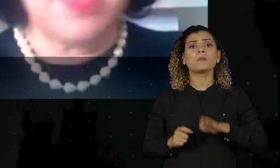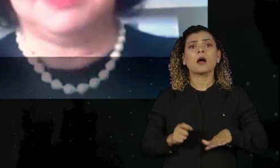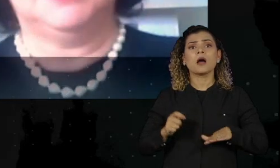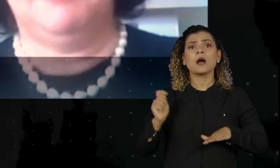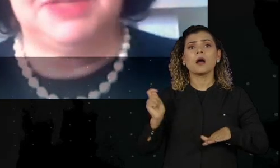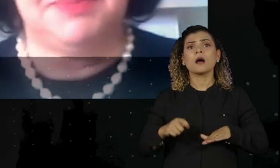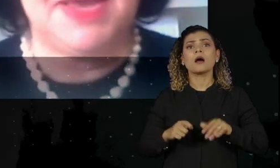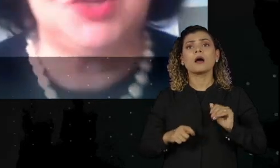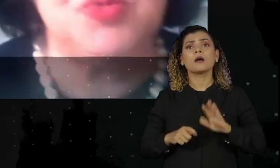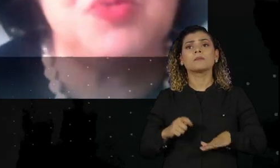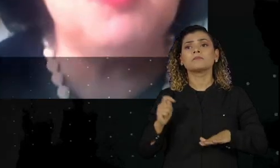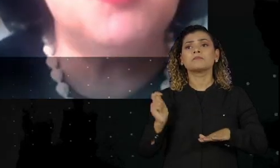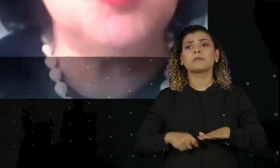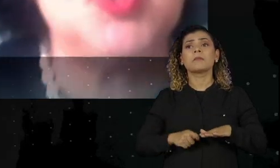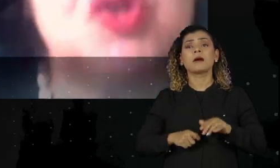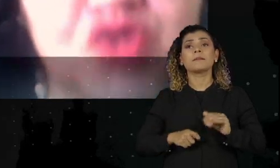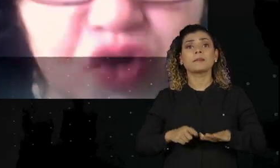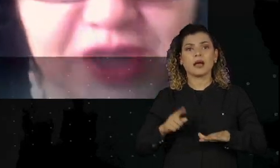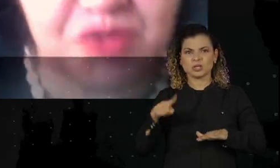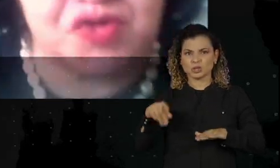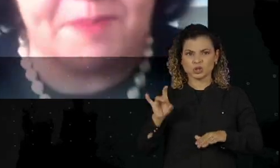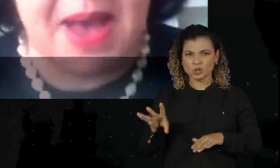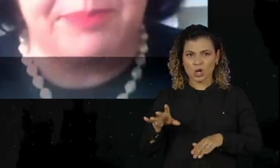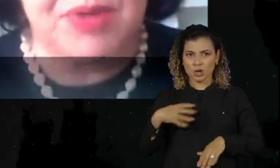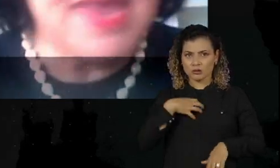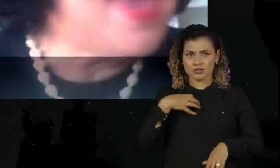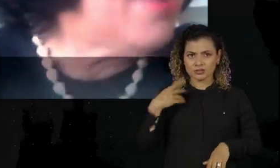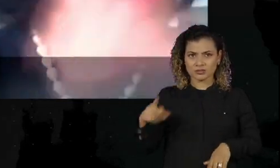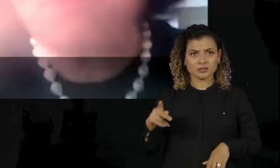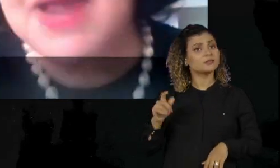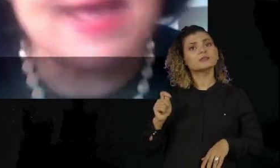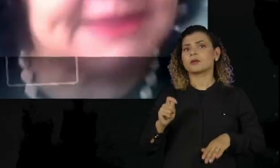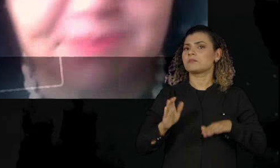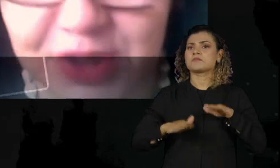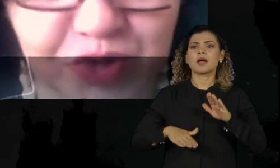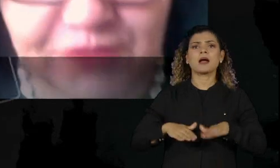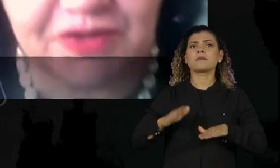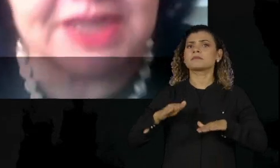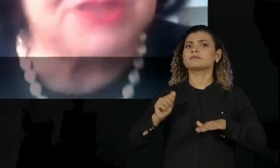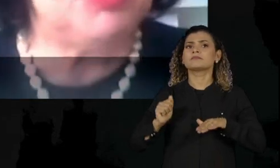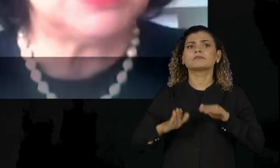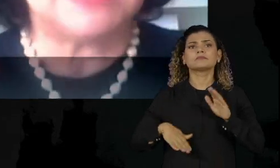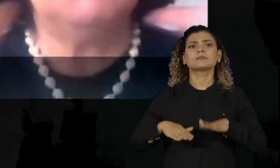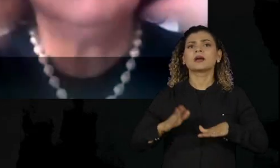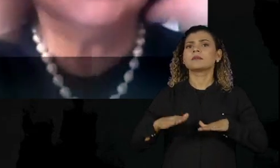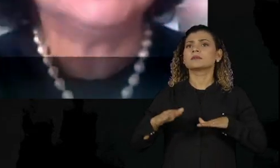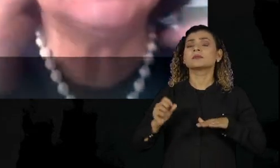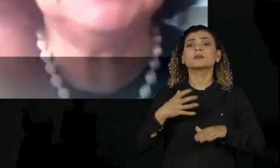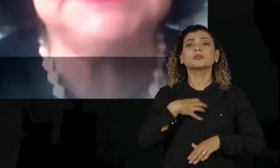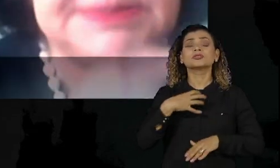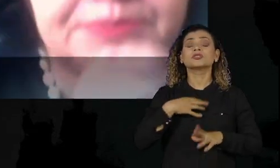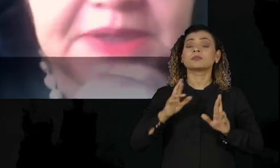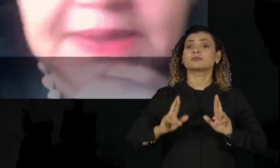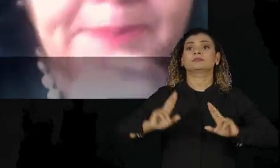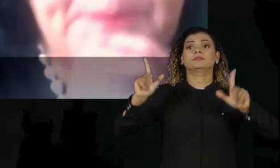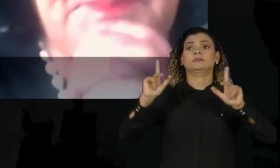é simplesmente um músico tocando sopapo. É completamente diferente, porque há um